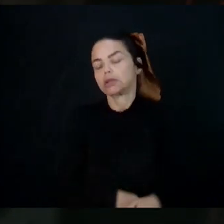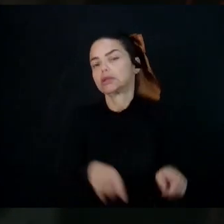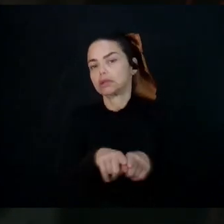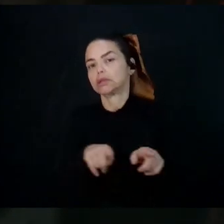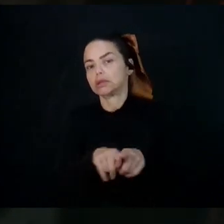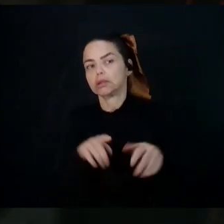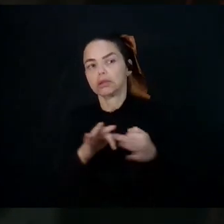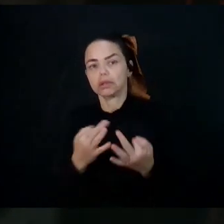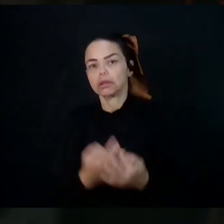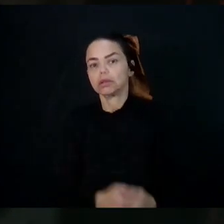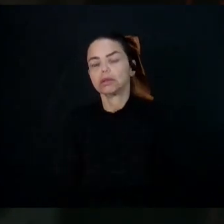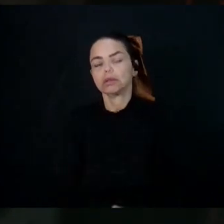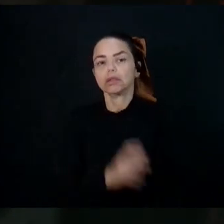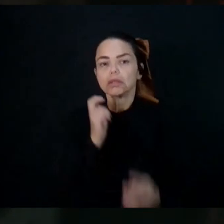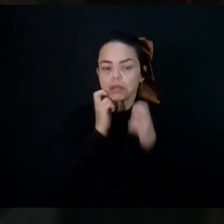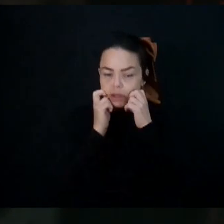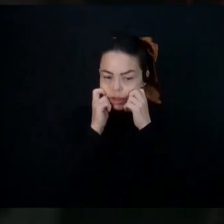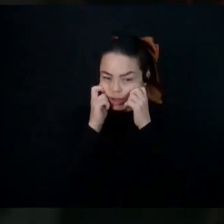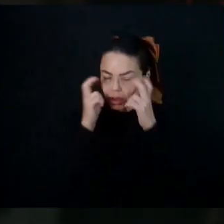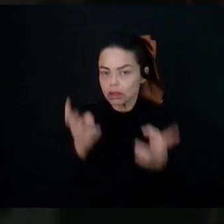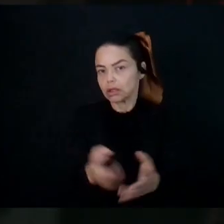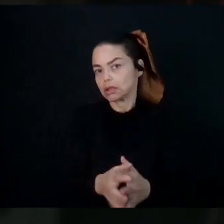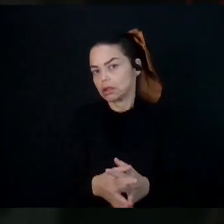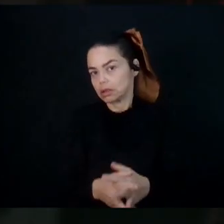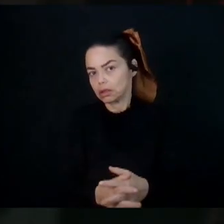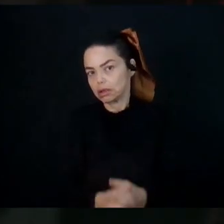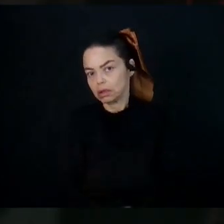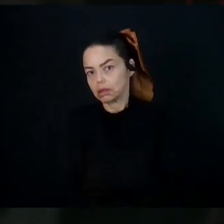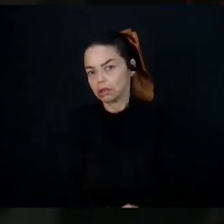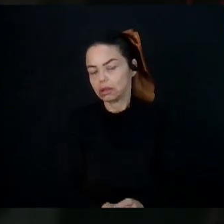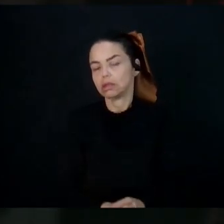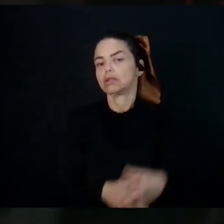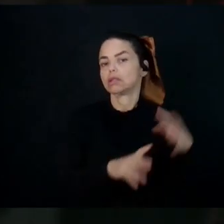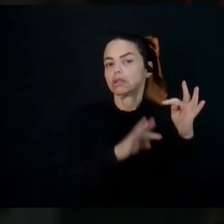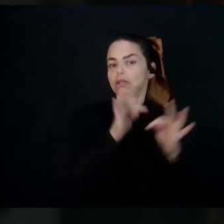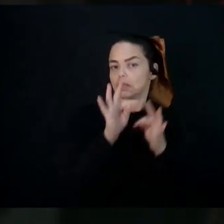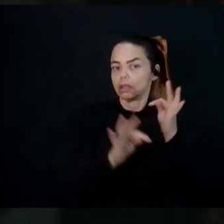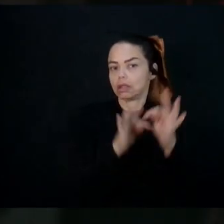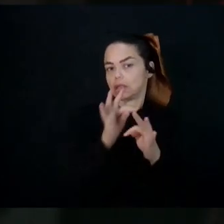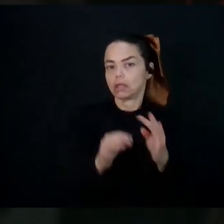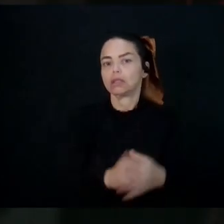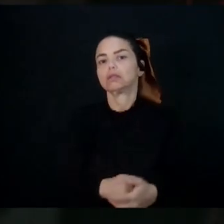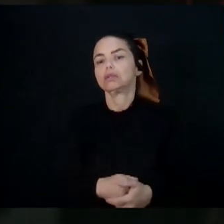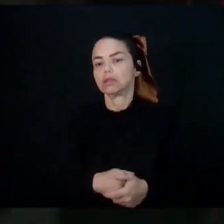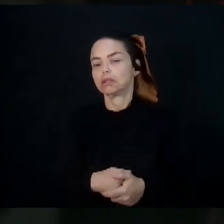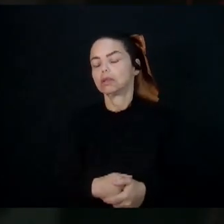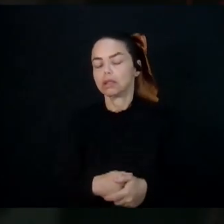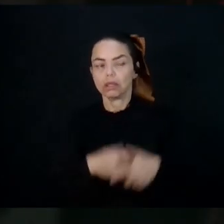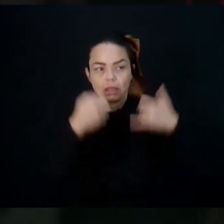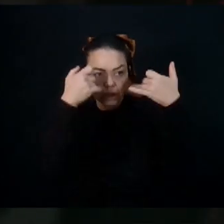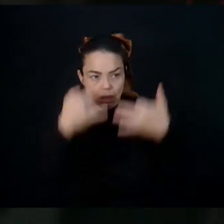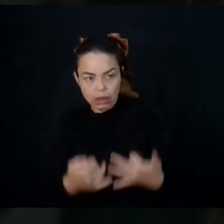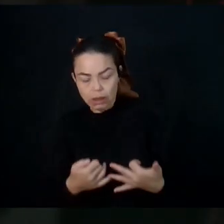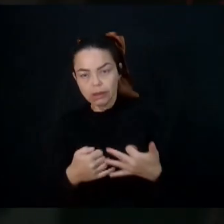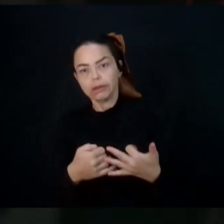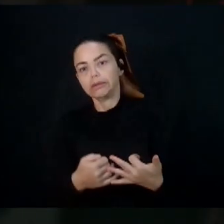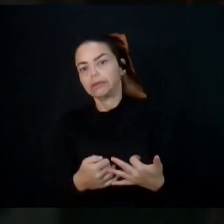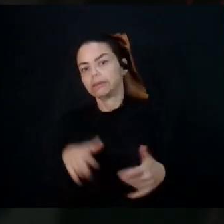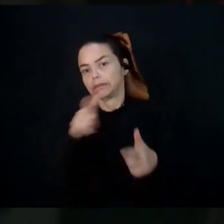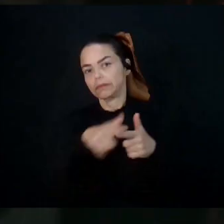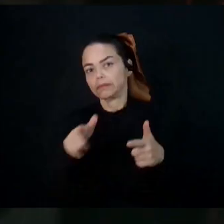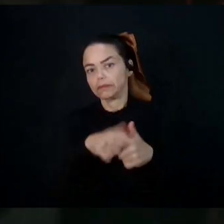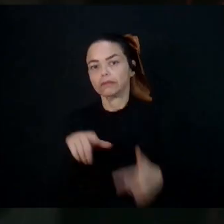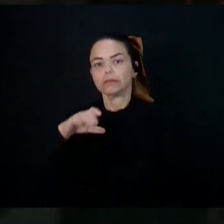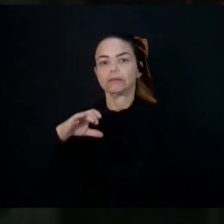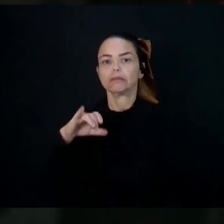sentir vergonha de buscar um tratamento e explicar a situação, Sinara. É